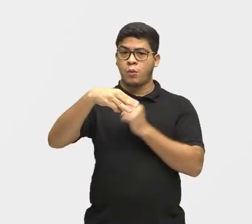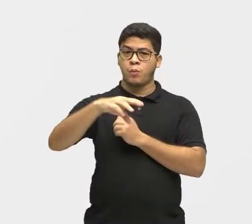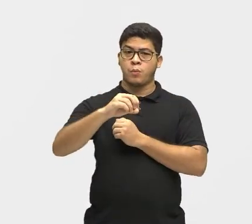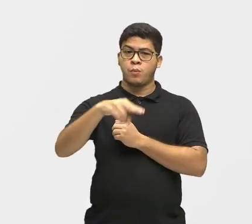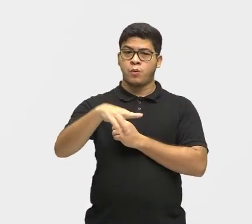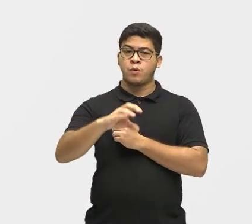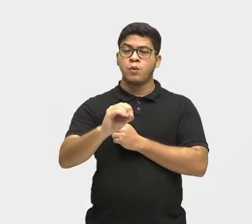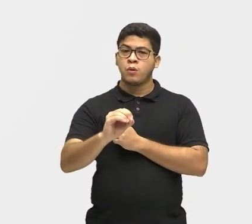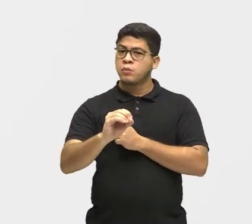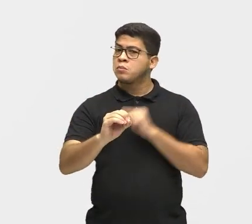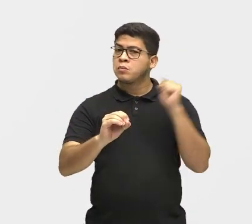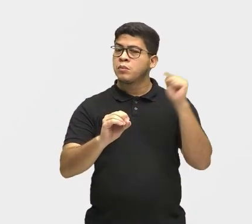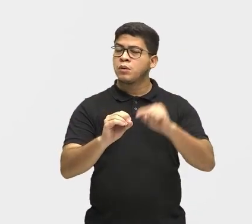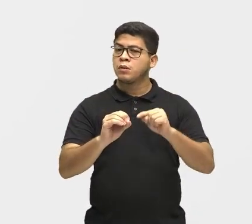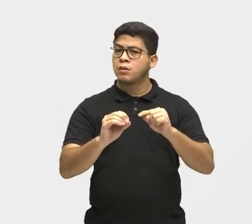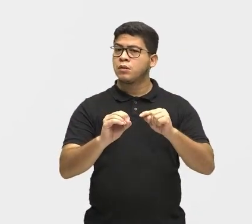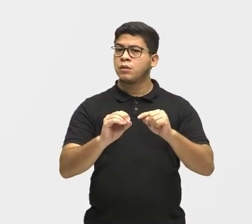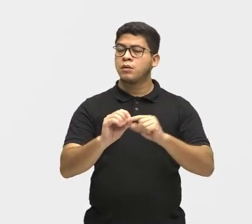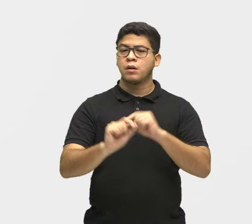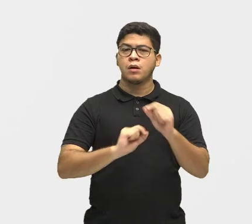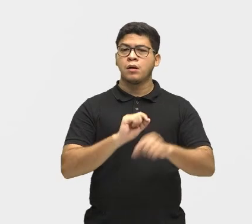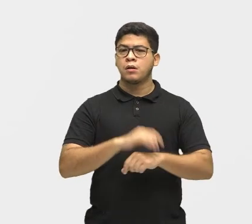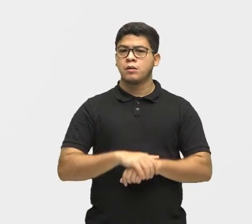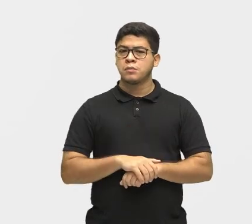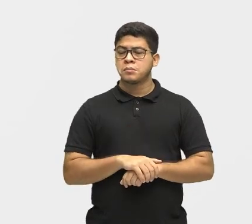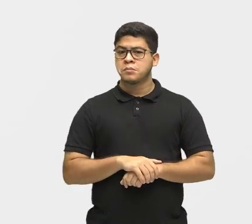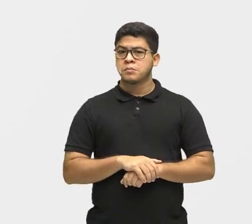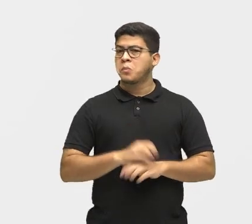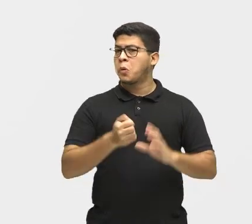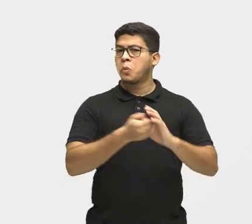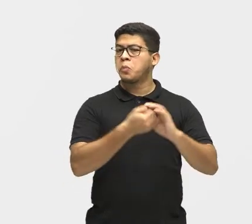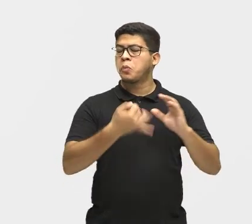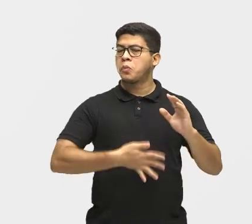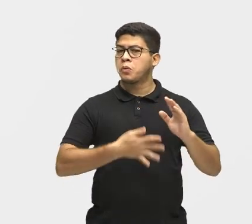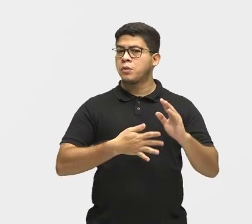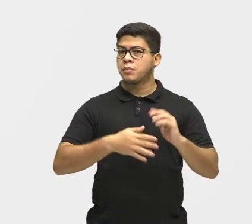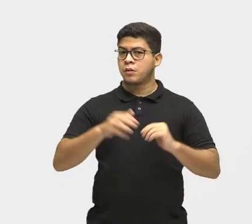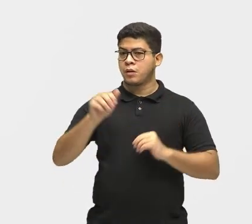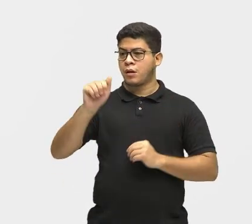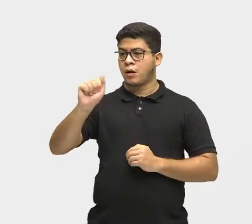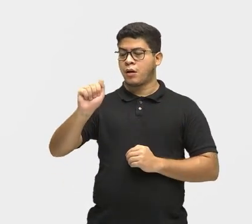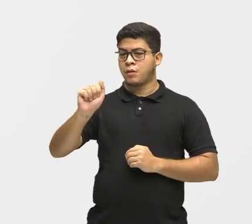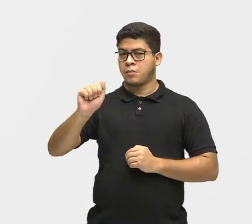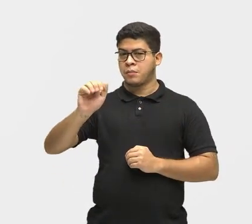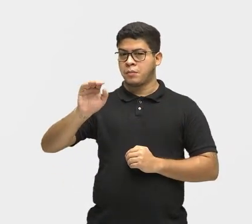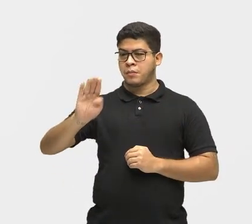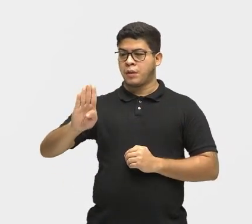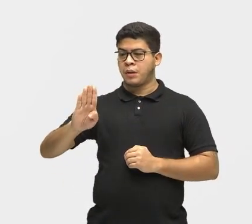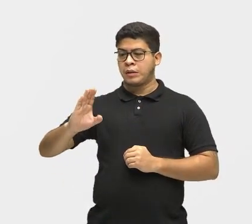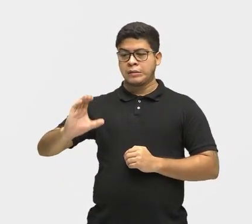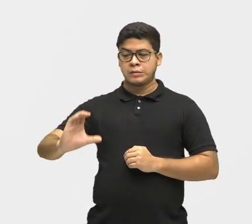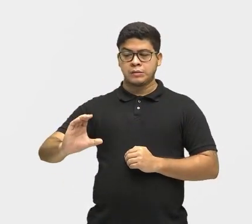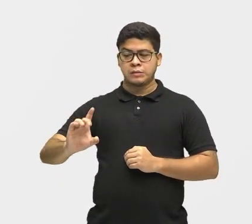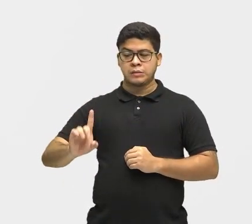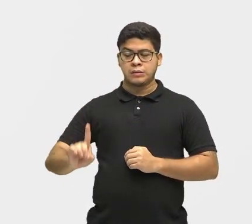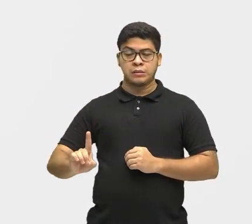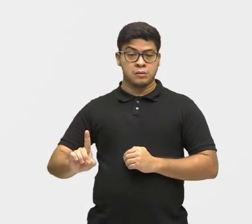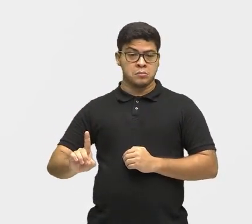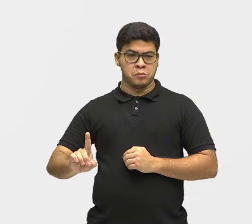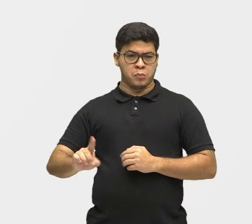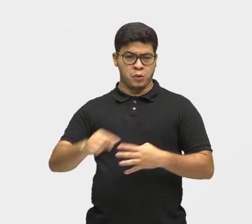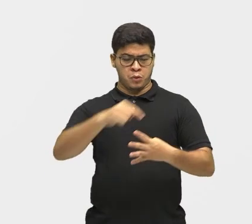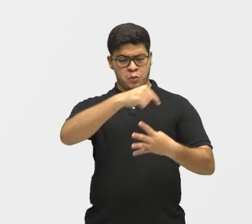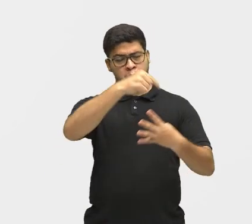As raízes são axiais e folhas com nervuras paralelas. A alternativa B. As raízes são axiais e folhas